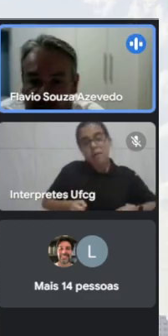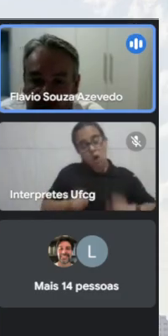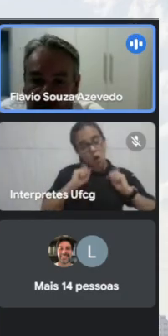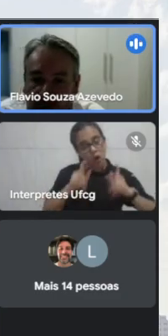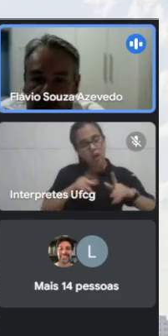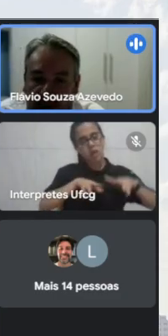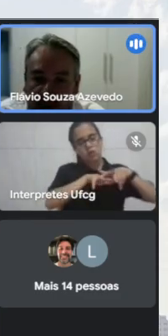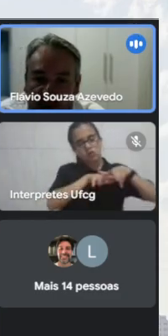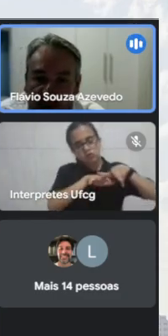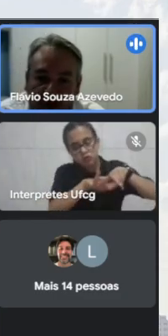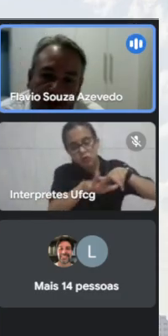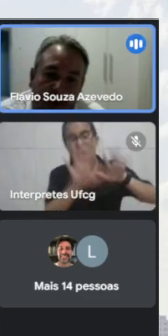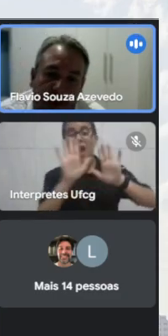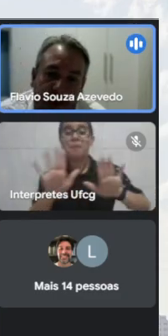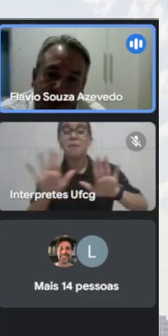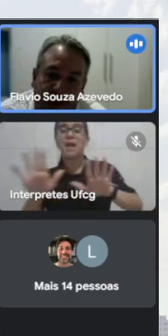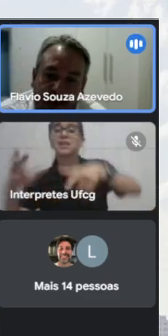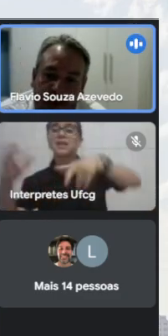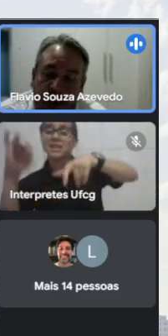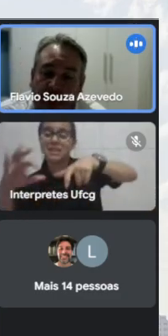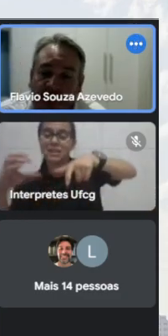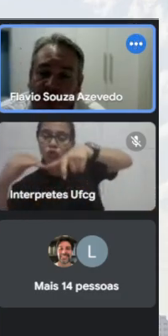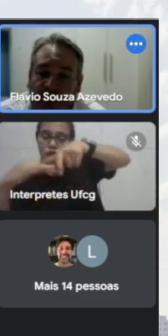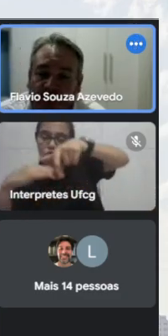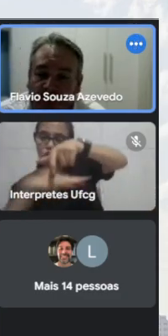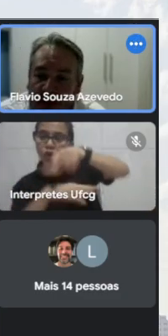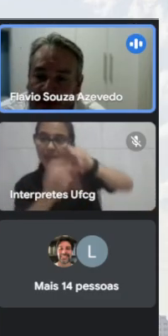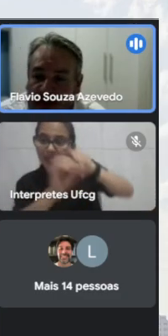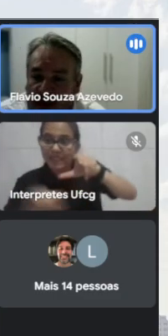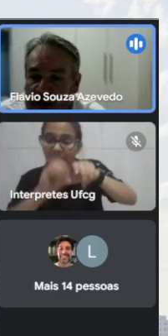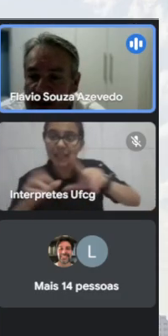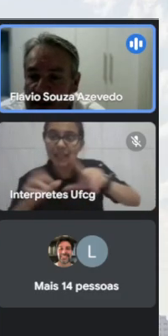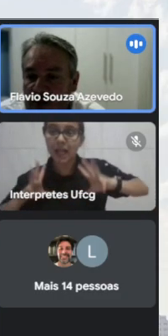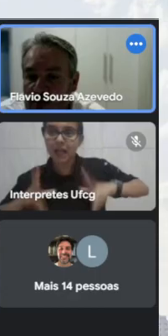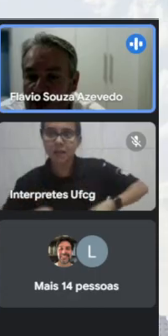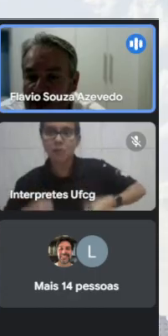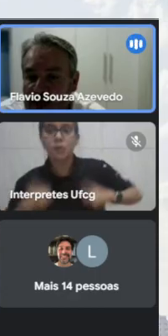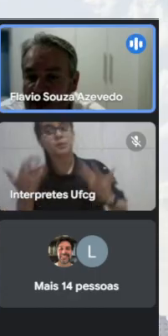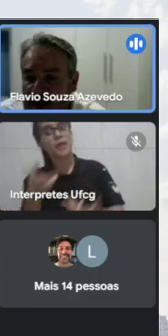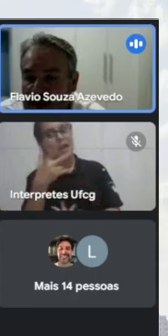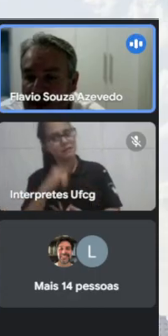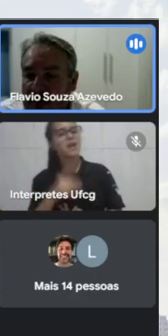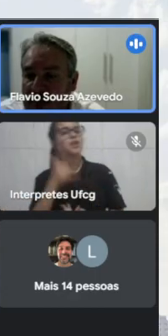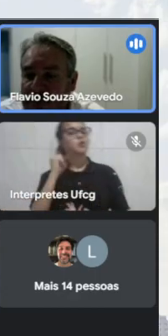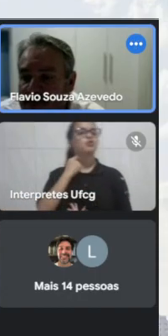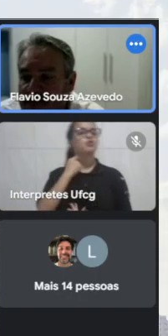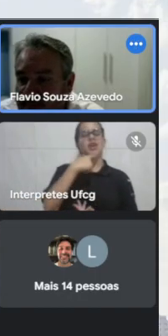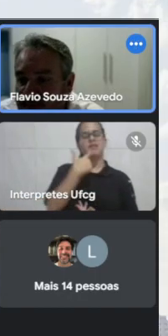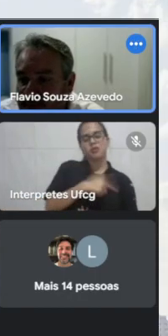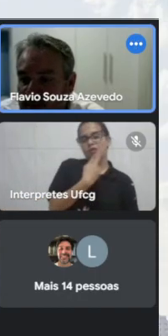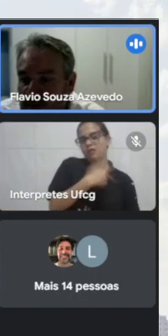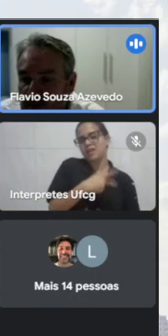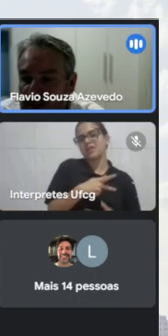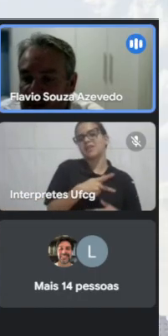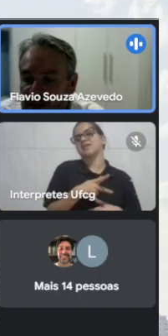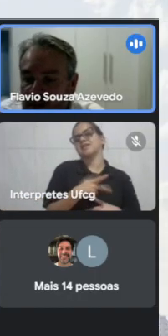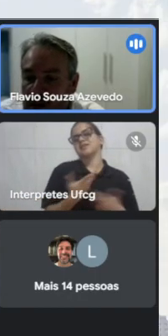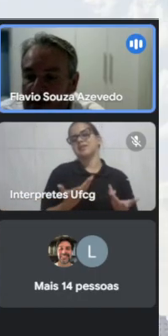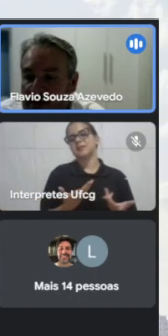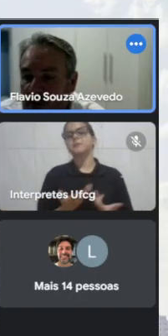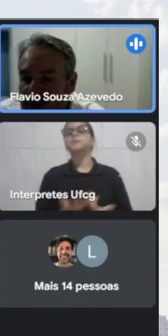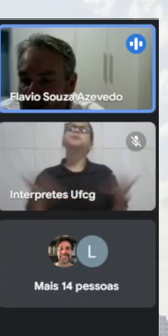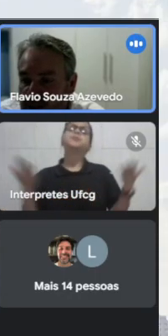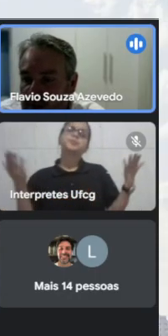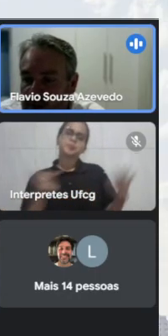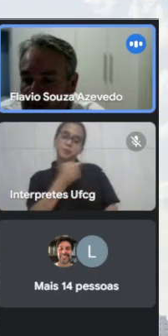tive lá em junho, né, ainda tinha muita coisa a se fazer, e vocês veem aí como era degradado, né, o pessoal ainda